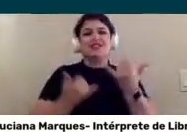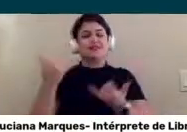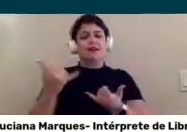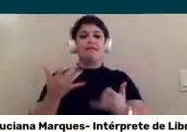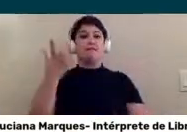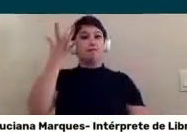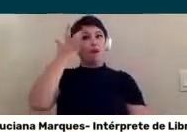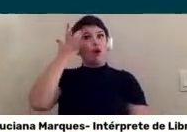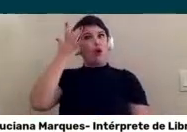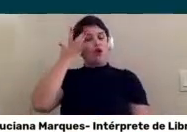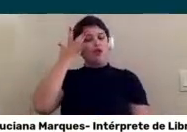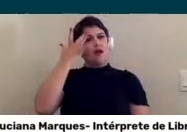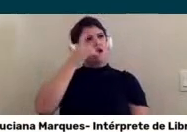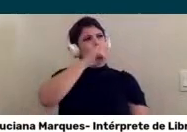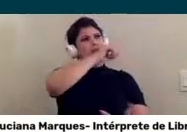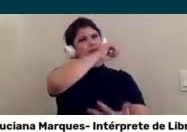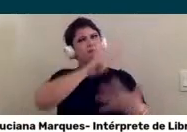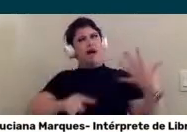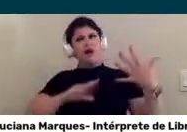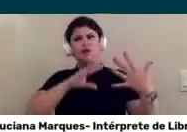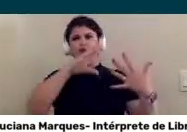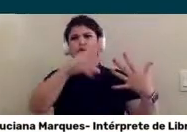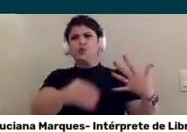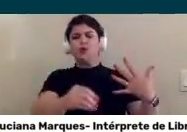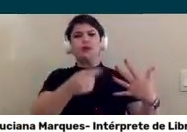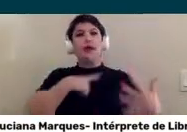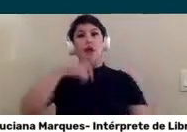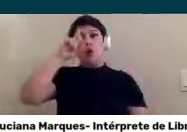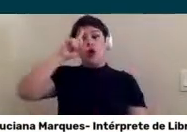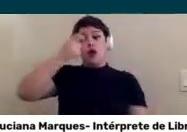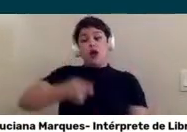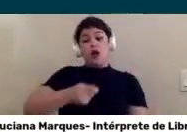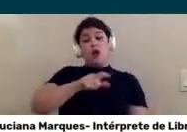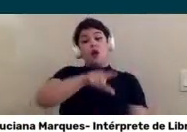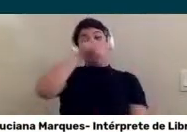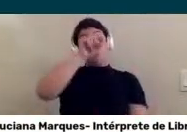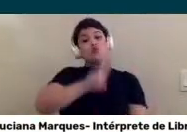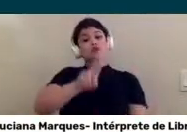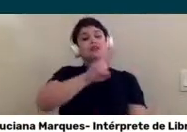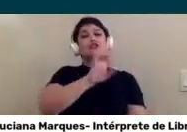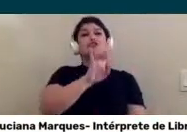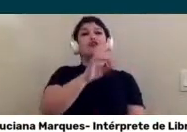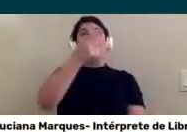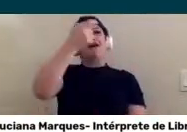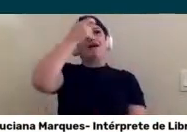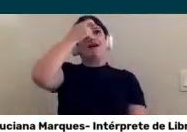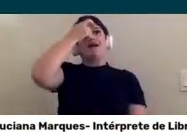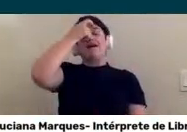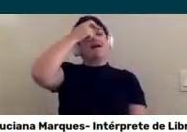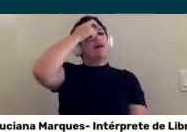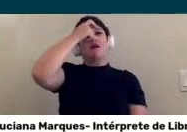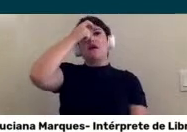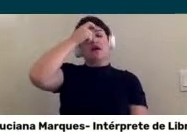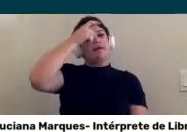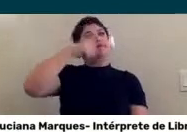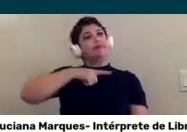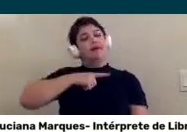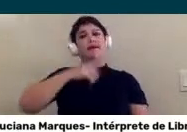moda, né? A decisão de usar ou não alguma coisa não é puramente racional. Existem